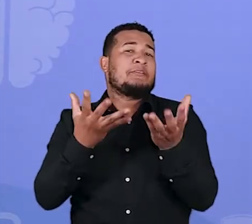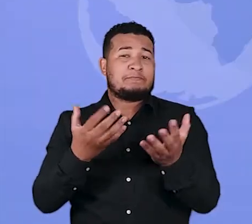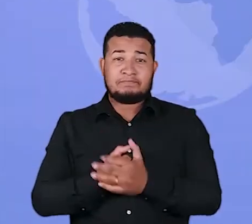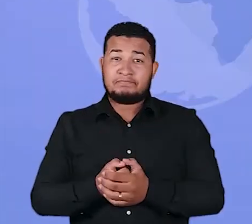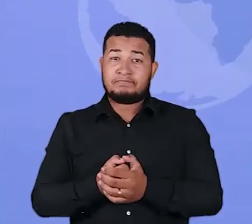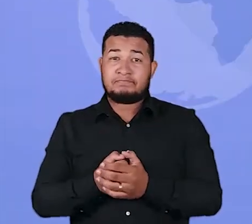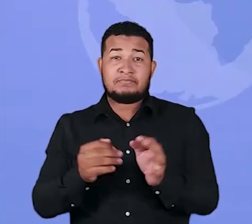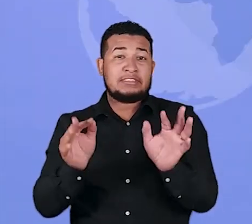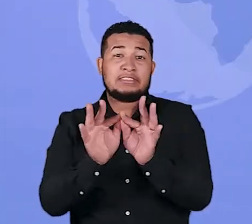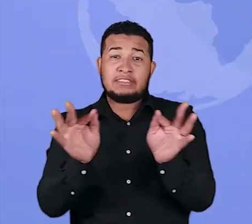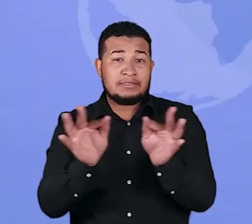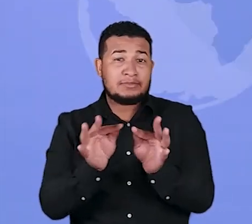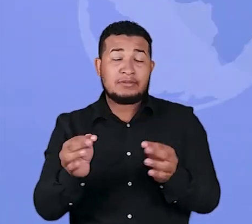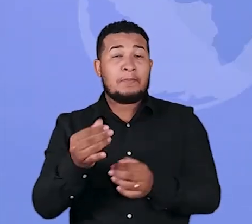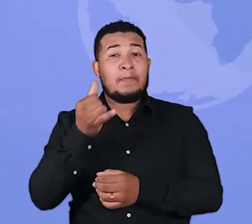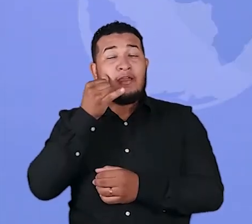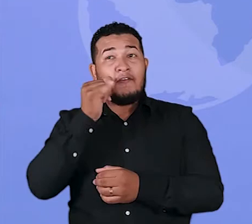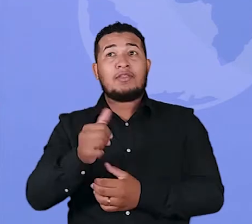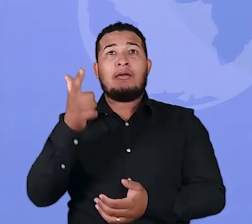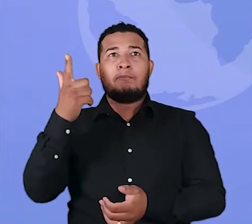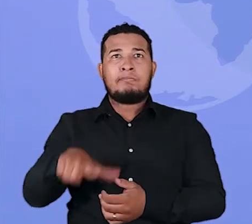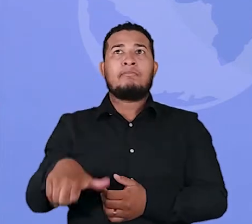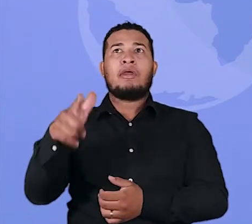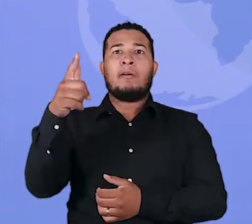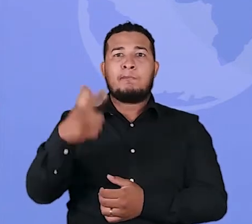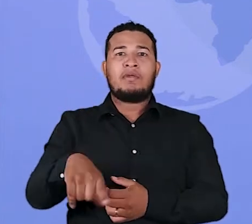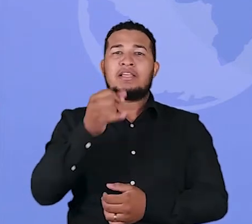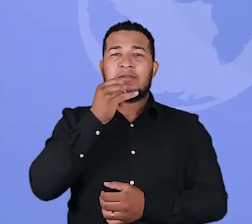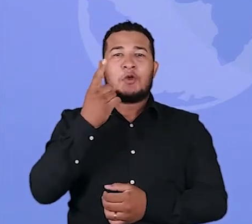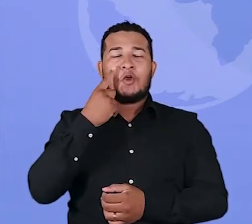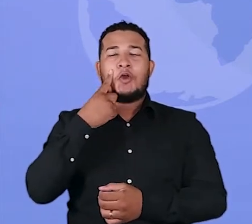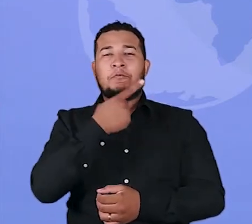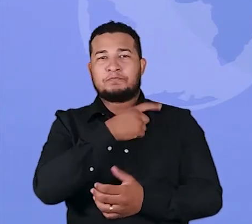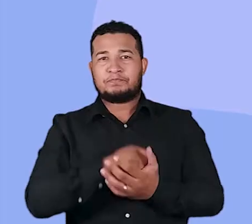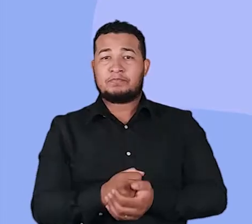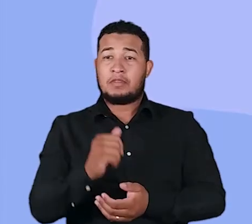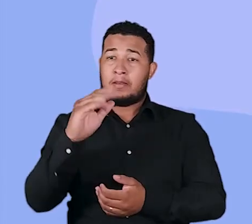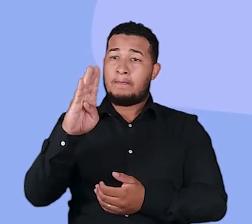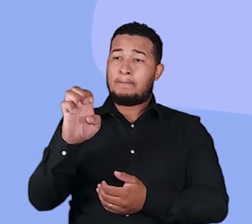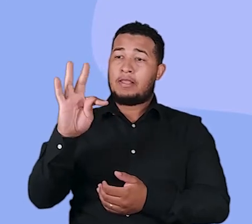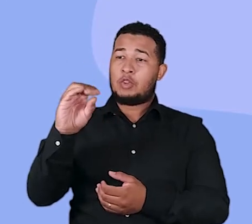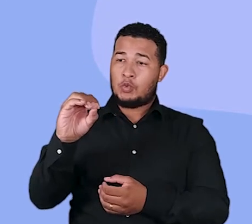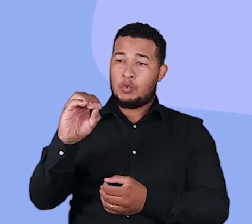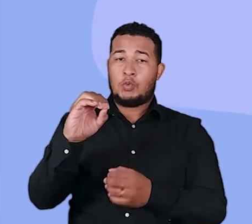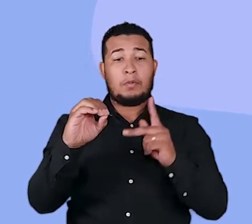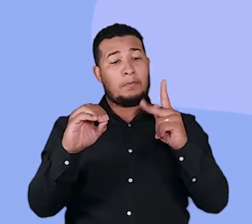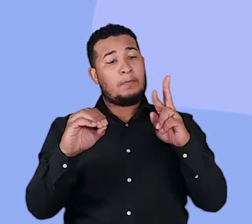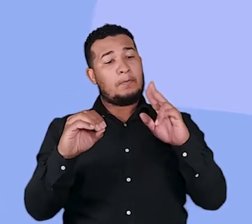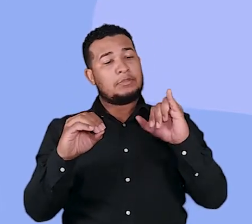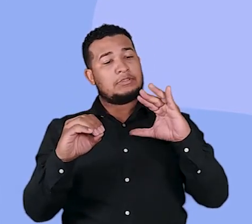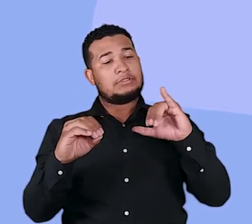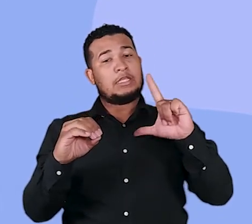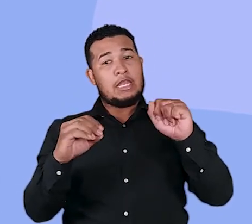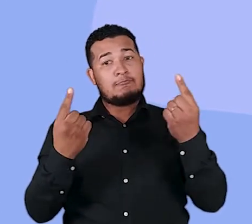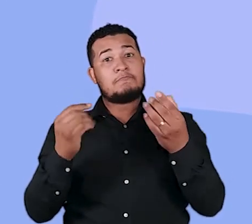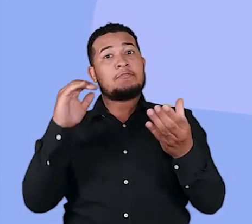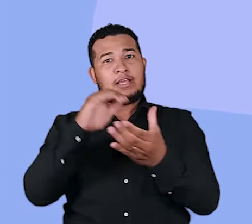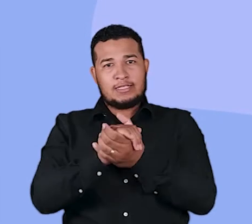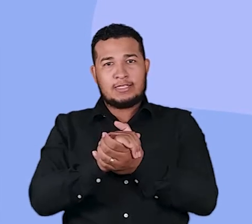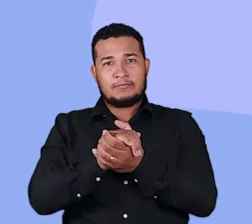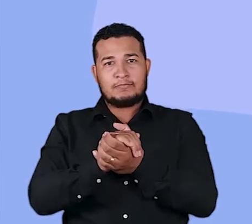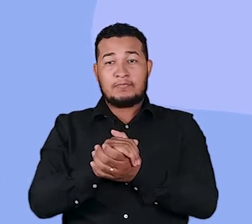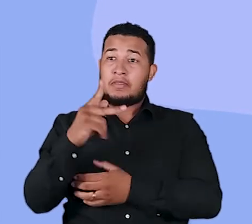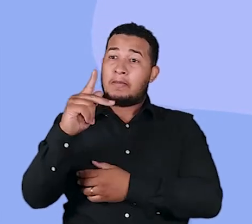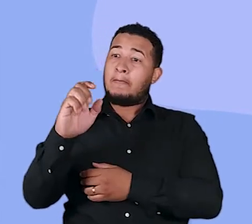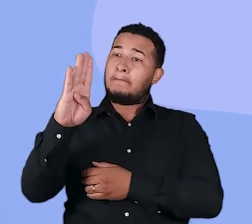isso? Cara, simples, pra você não ficar repetindo. Você imagina, dá uma olhada aqui. Beto e Priscila casaram.